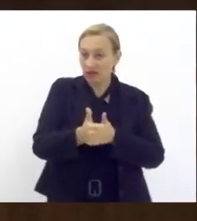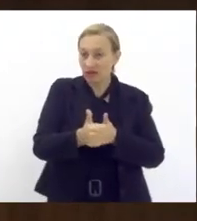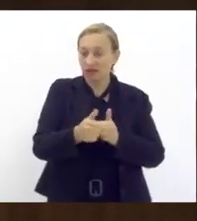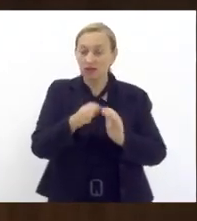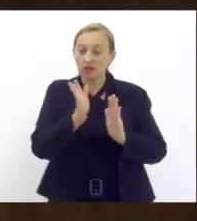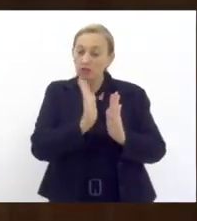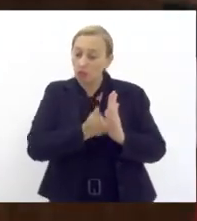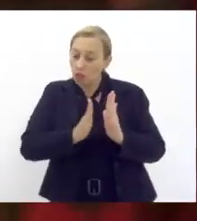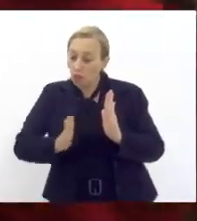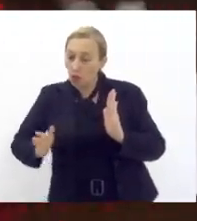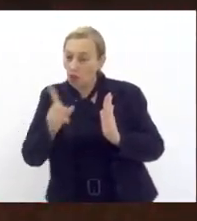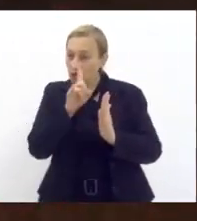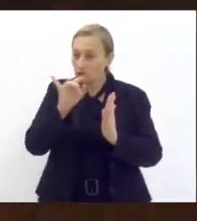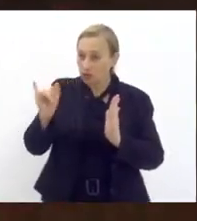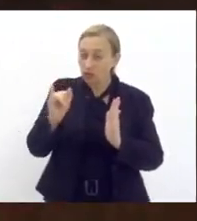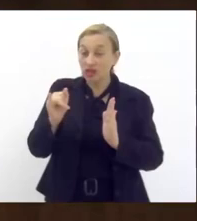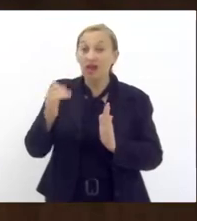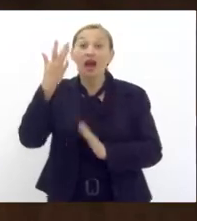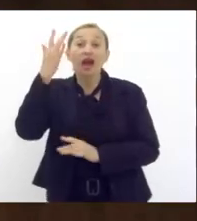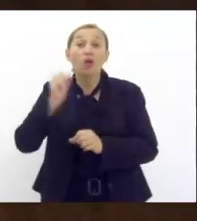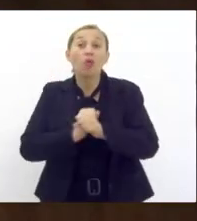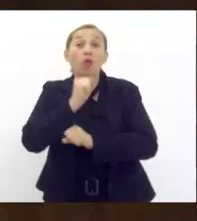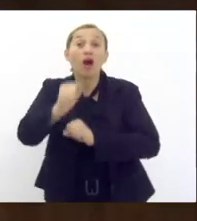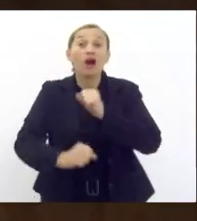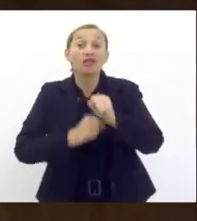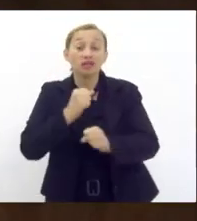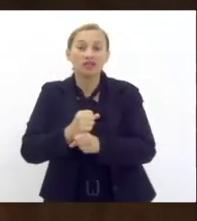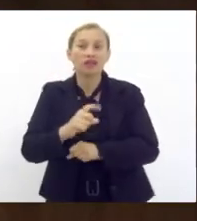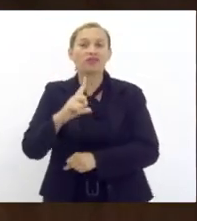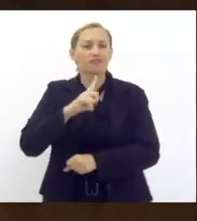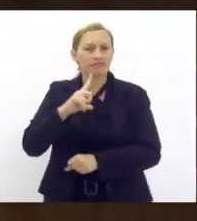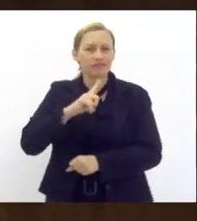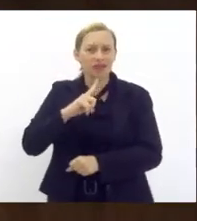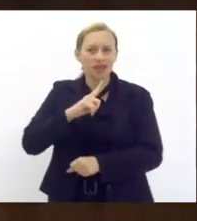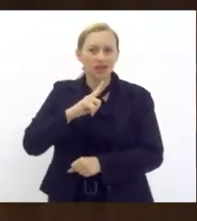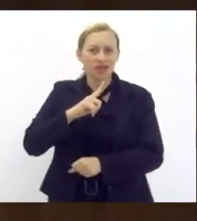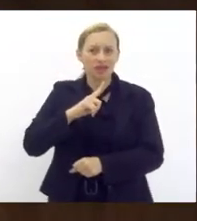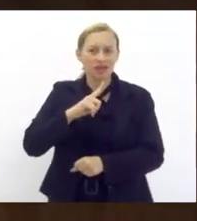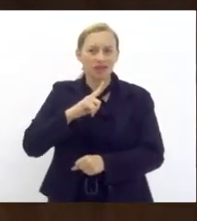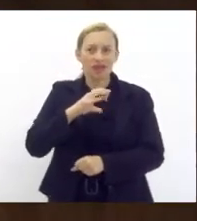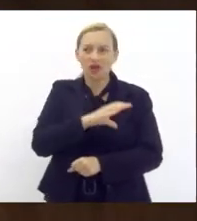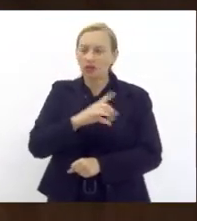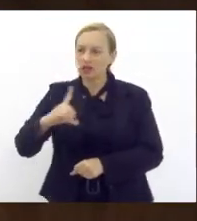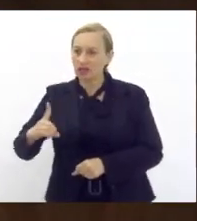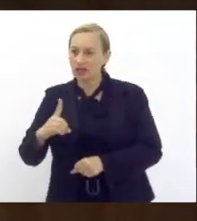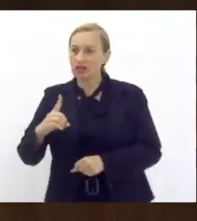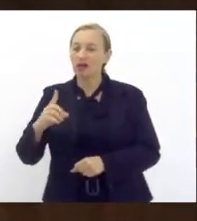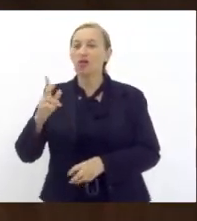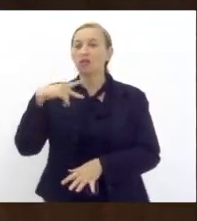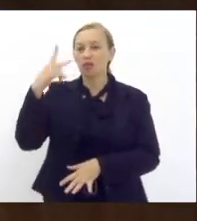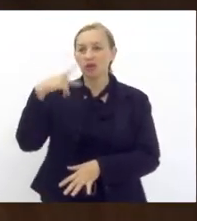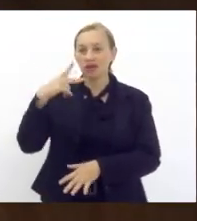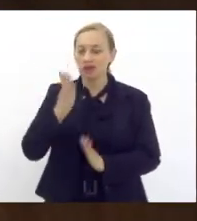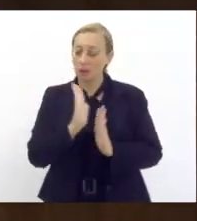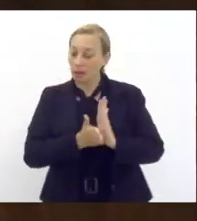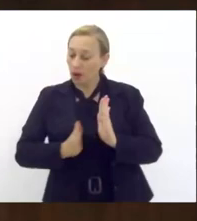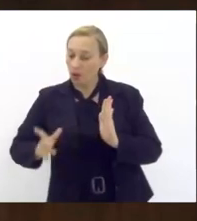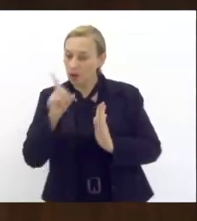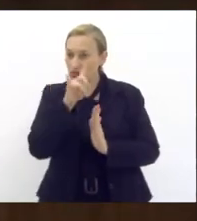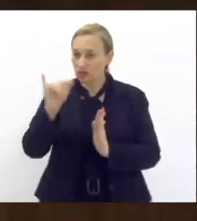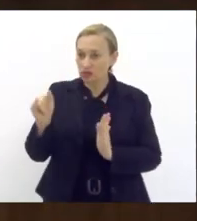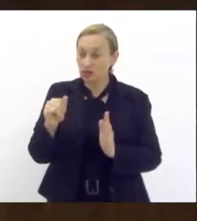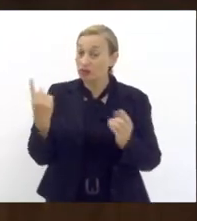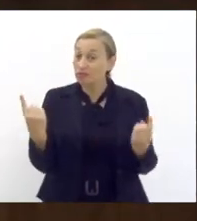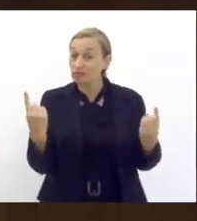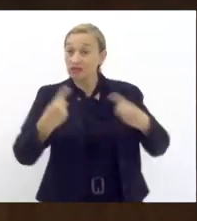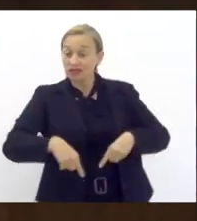dia. Quem sabe, ano que vem, a gente tem a coordenação política da construção da pauta para a ordem do dia. Fica aí o